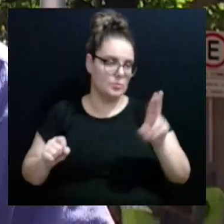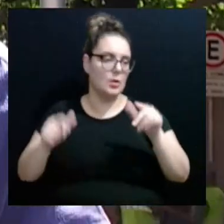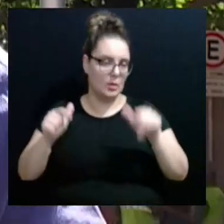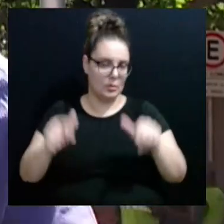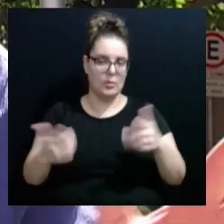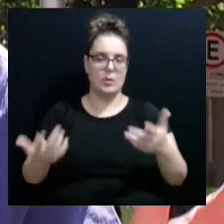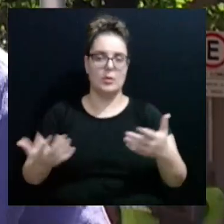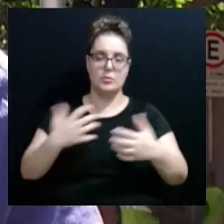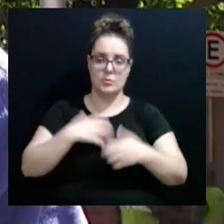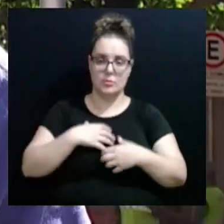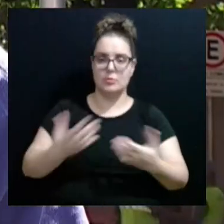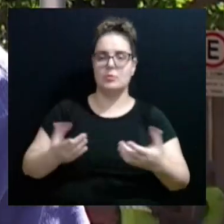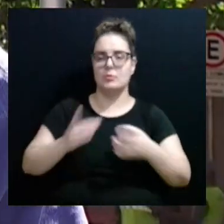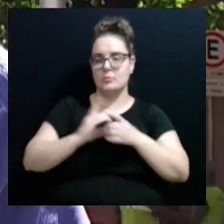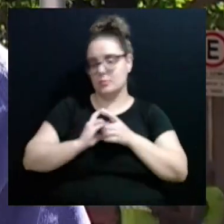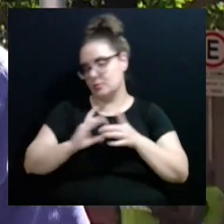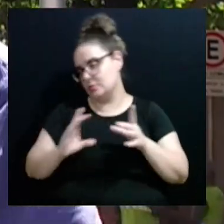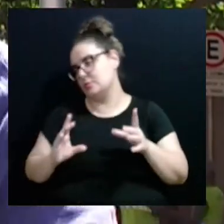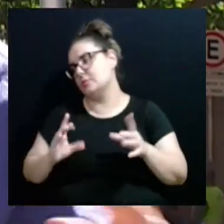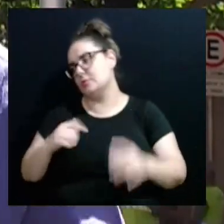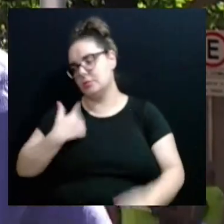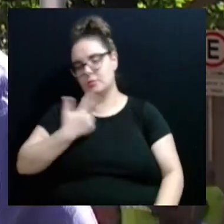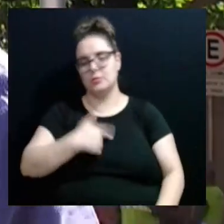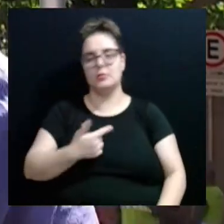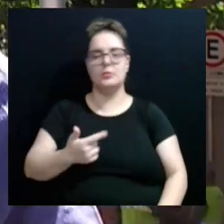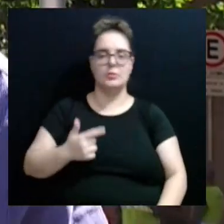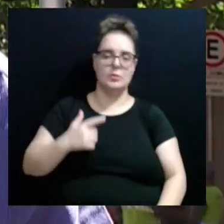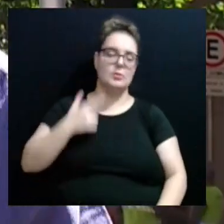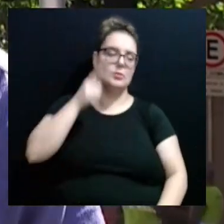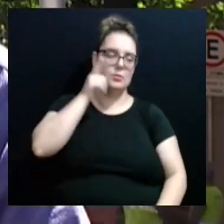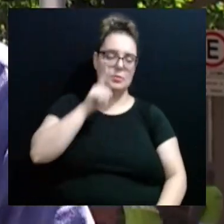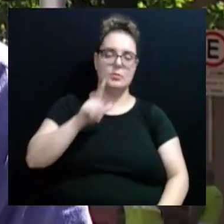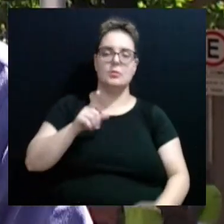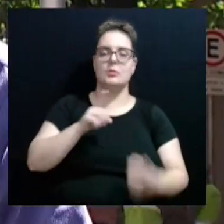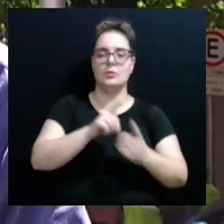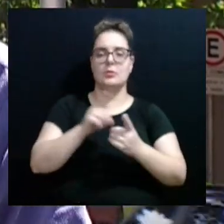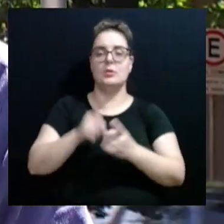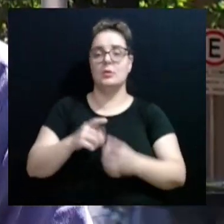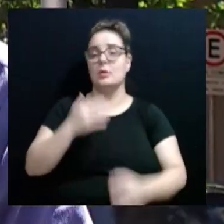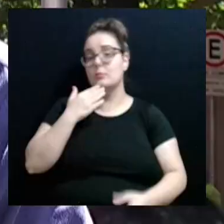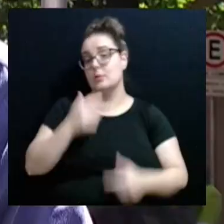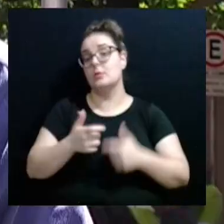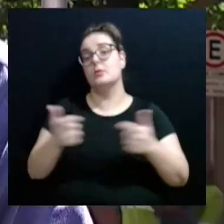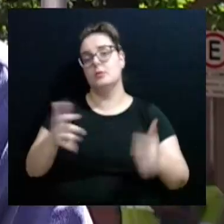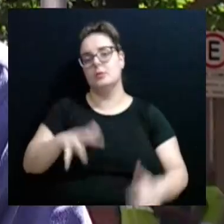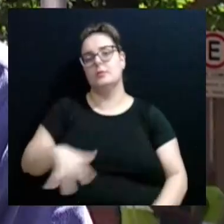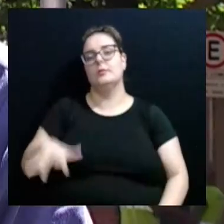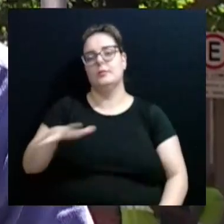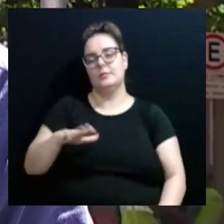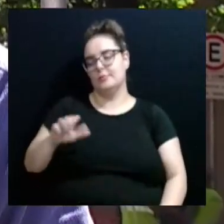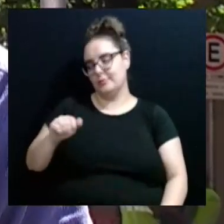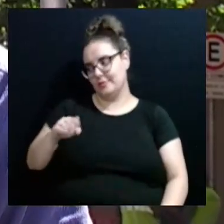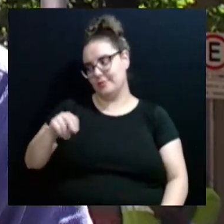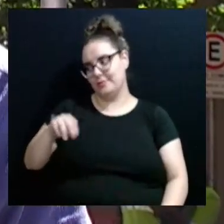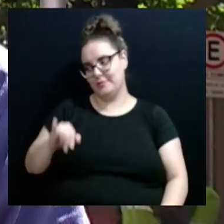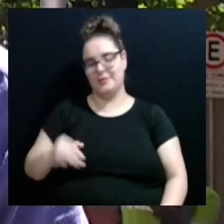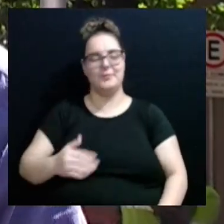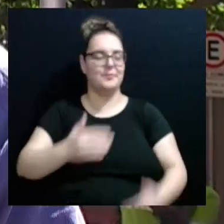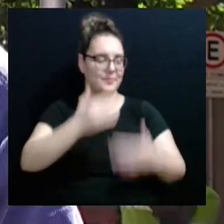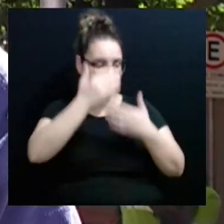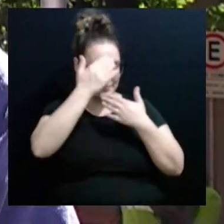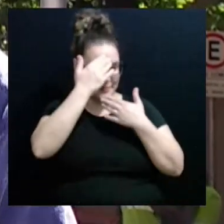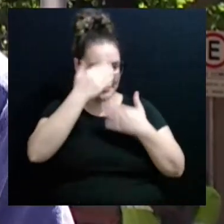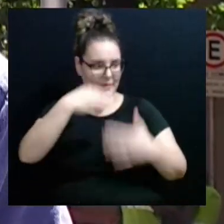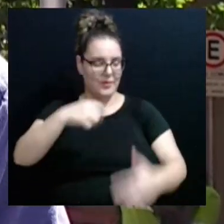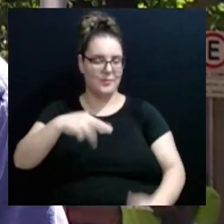bem democrática e que a gente consiga atender a demanda, né, que é gigante aqui da região do Cambuí. Muito obrigada, Marcelo, por ter